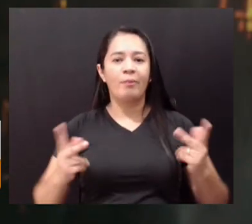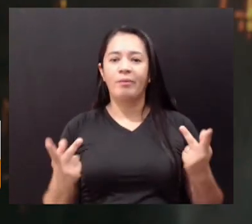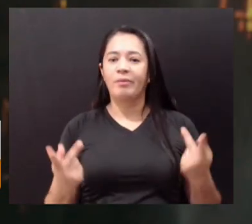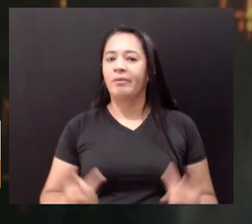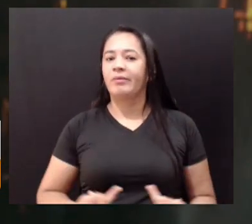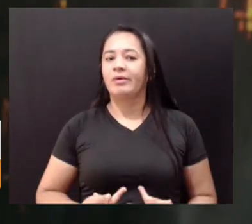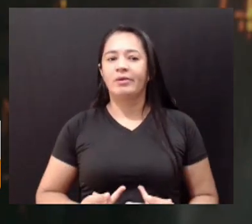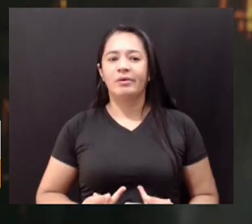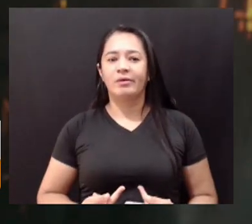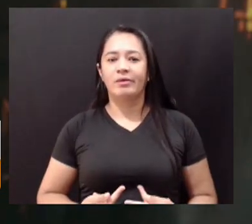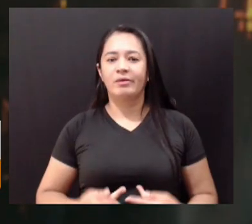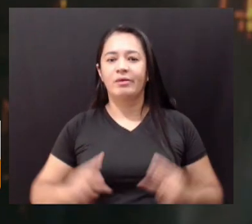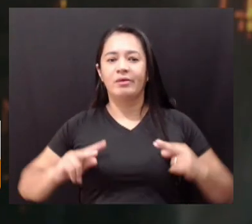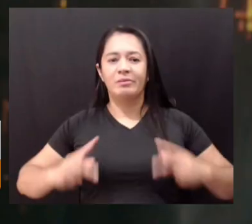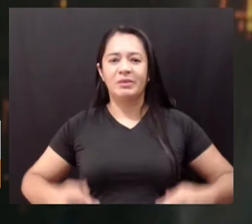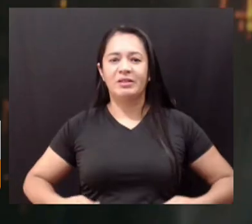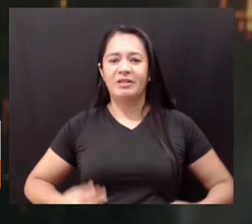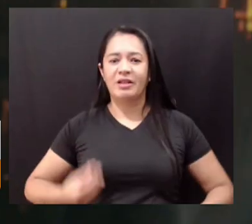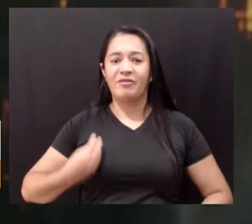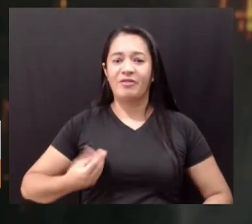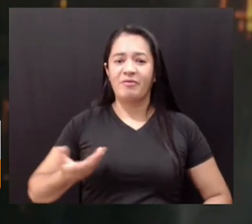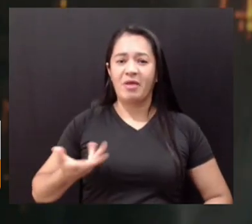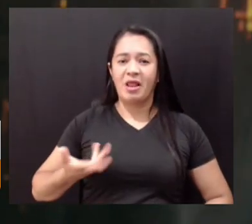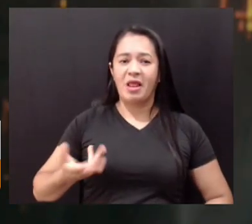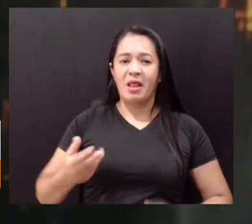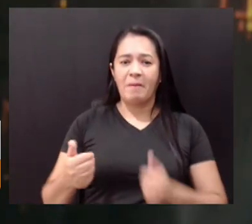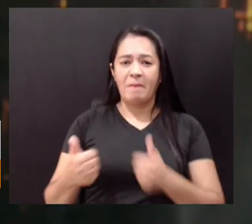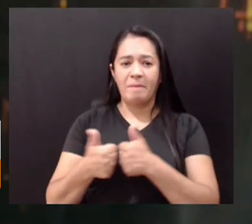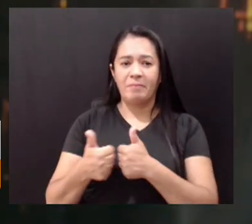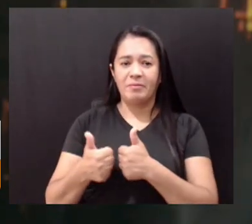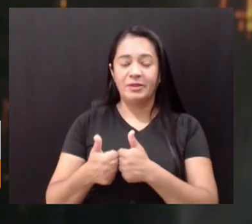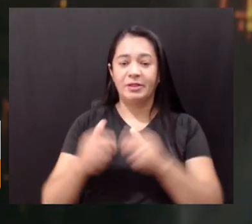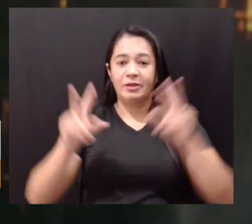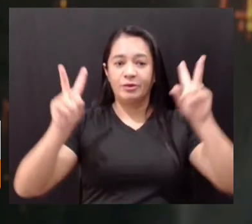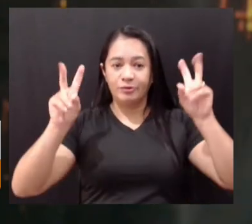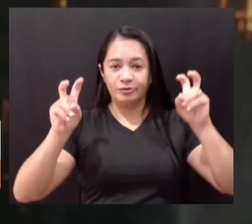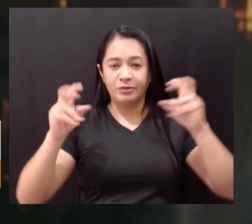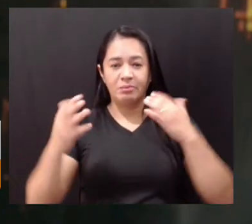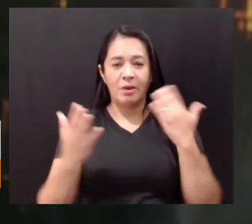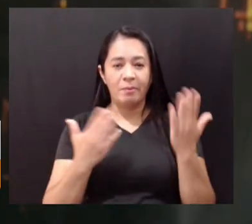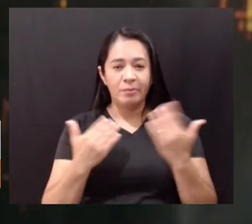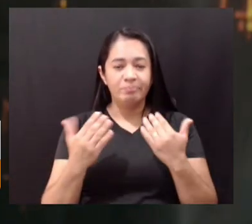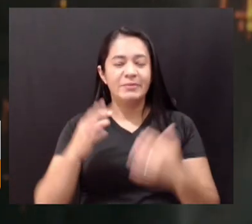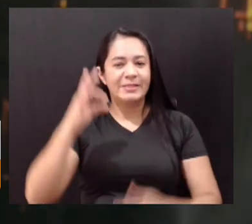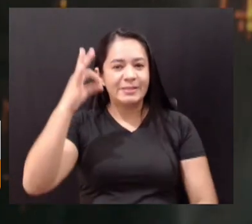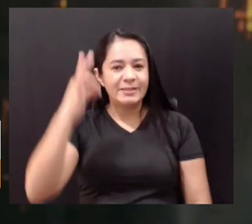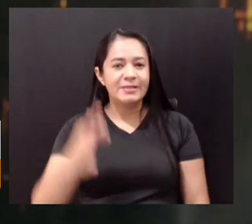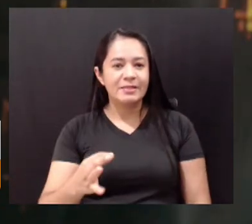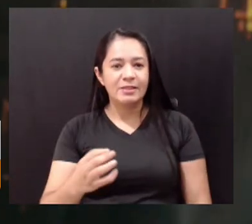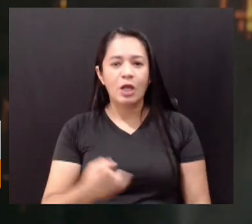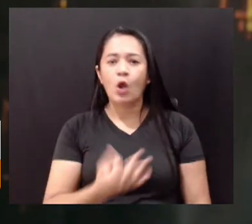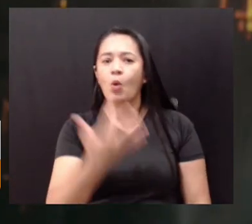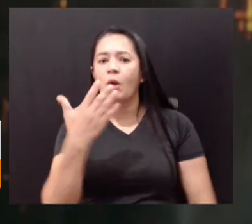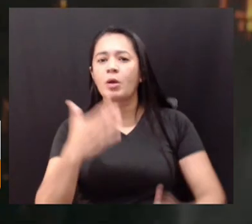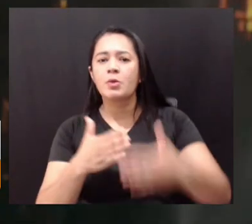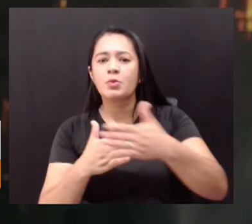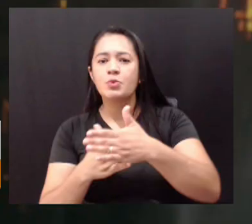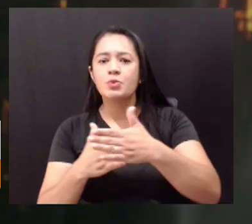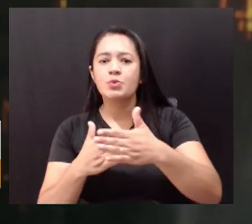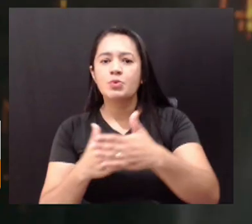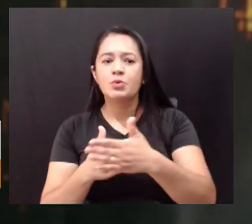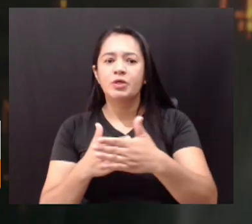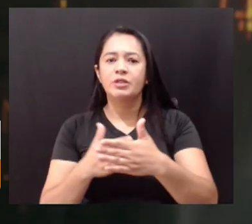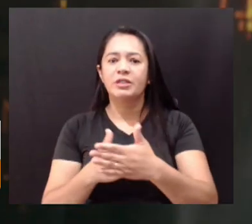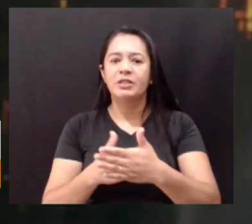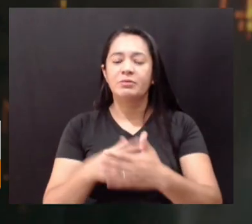intenso, né, mais próximo, e é um assunto para debate, com certeza. Qual que é o limite para humanizar o seu cachorro ou o seu gato?